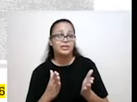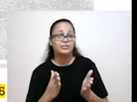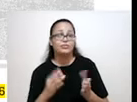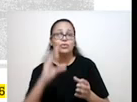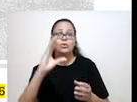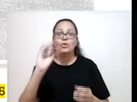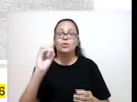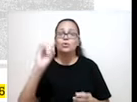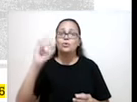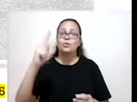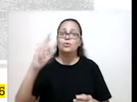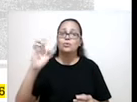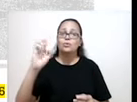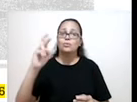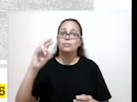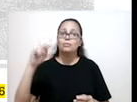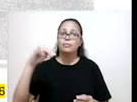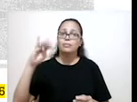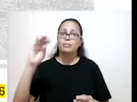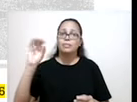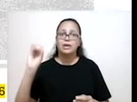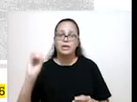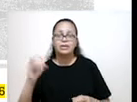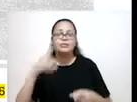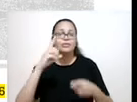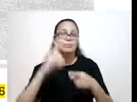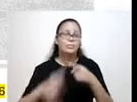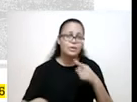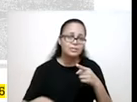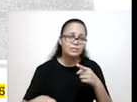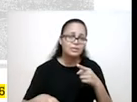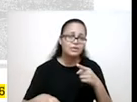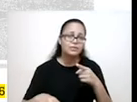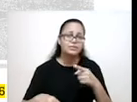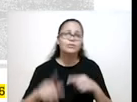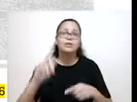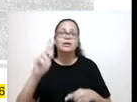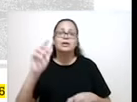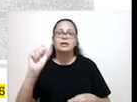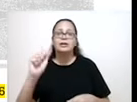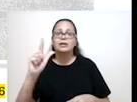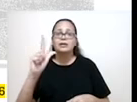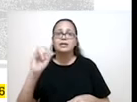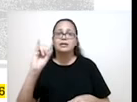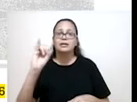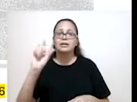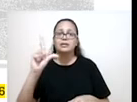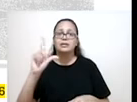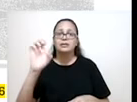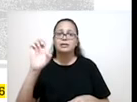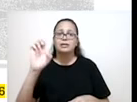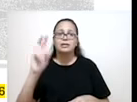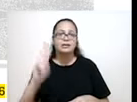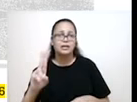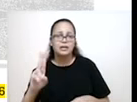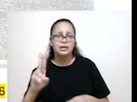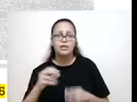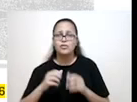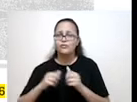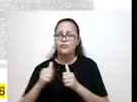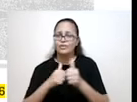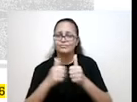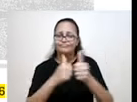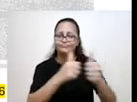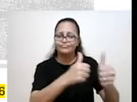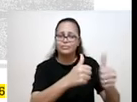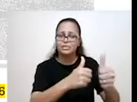em 1616 e Galileu foi perseguido pela Inquisição, que era o tribunal, né, instituído pela Igreja Católica para julgar acusados